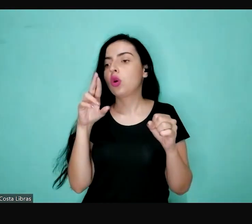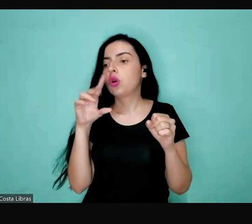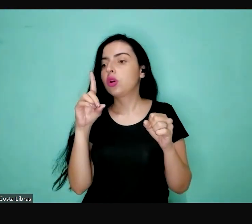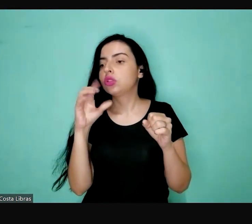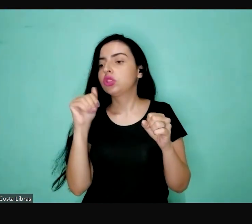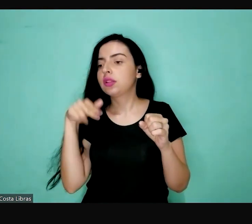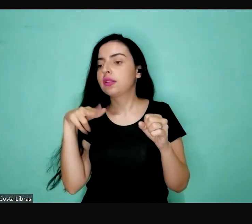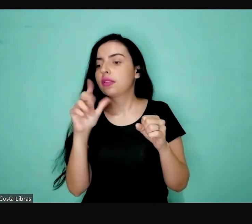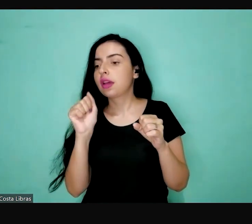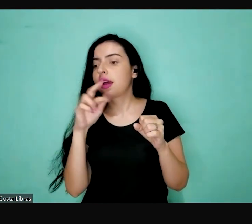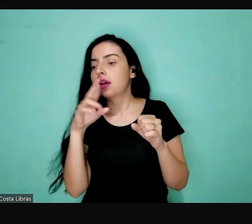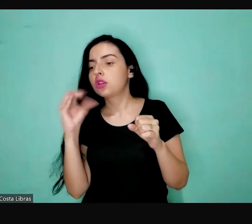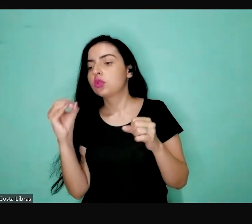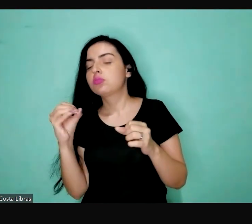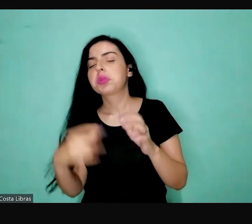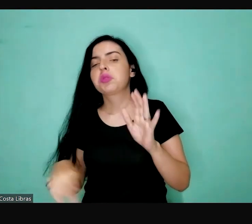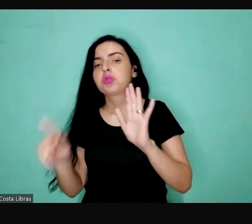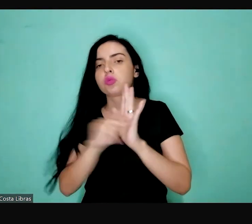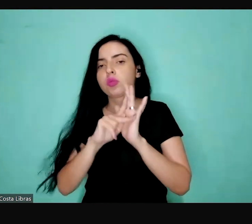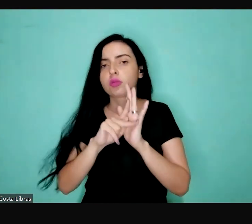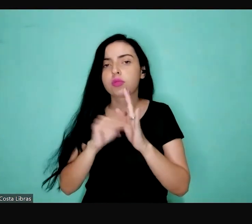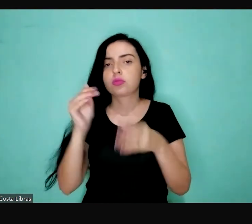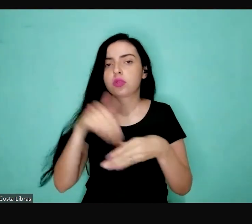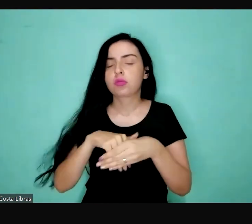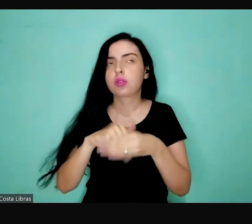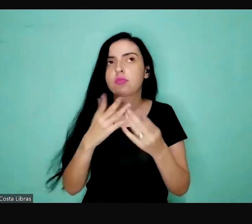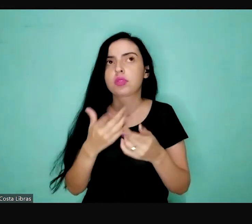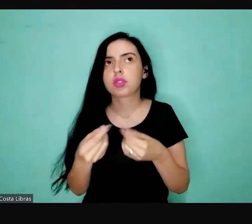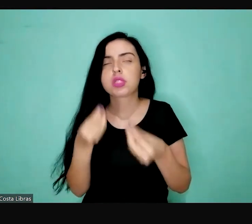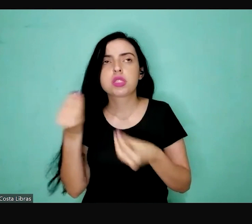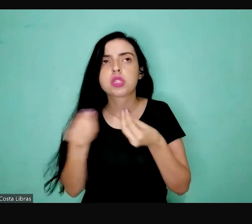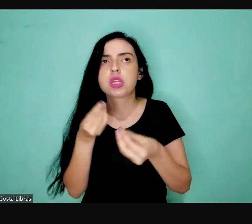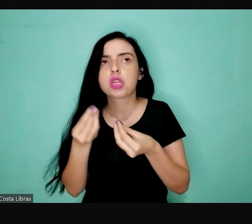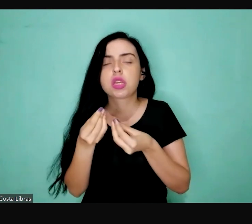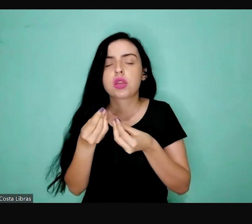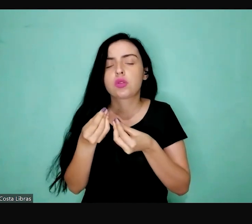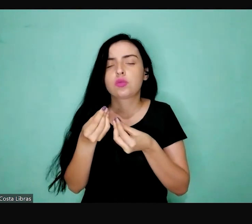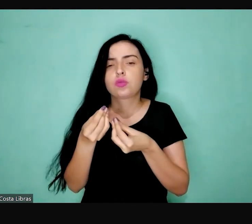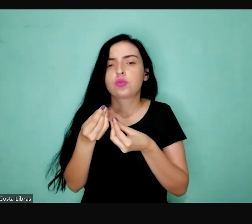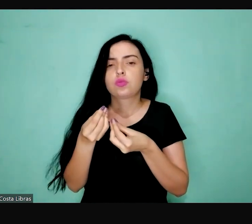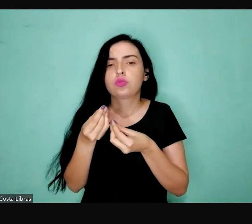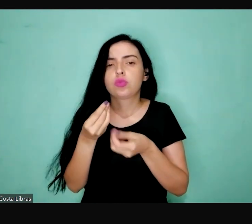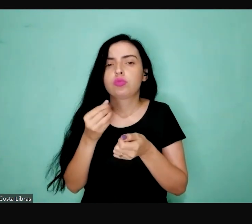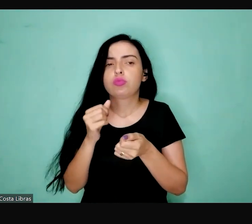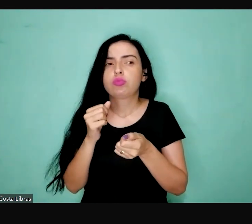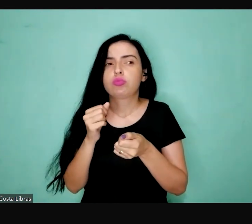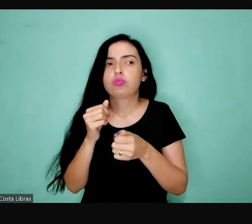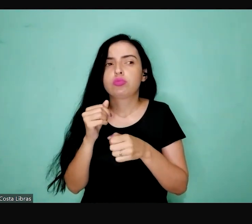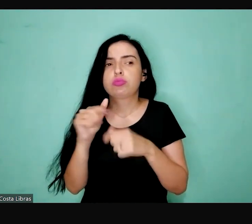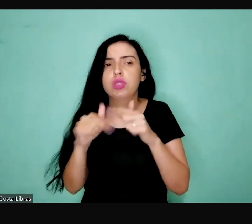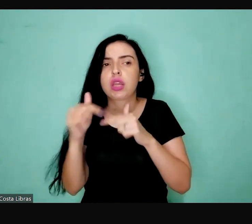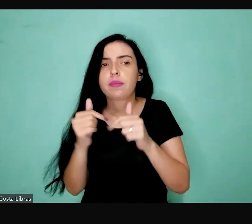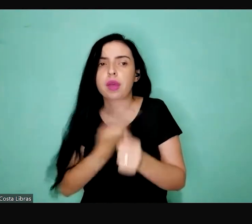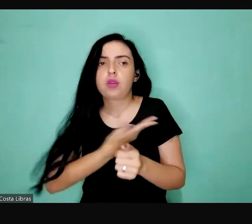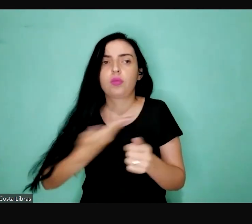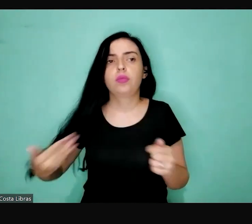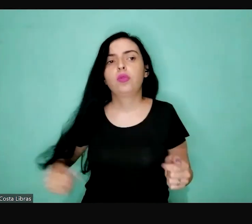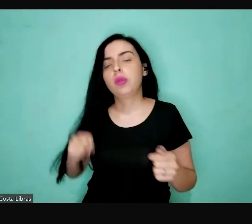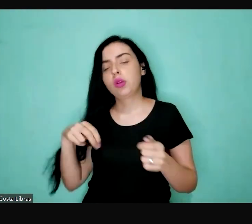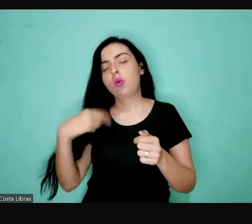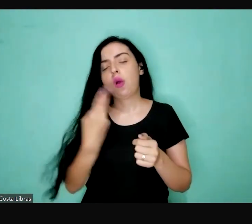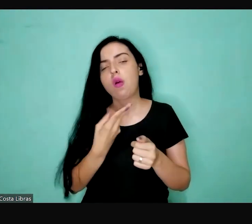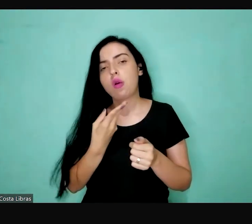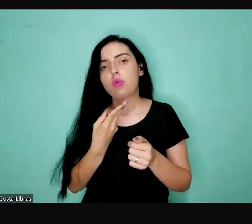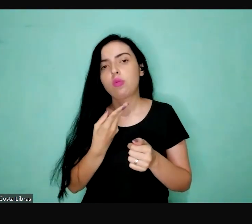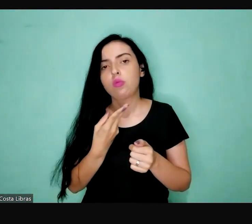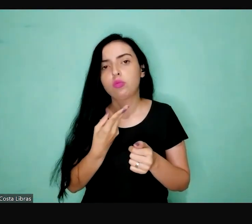também vai se determinar se uma atividade pública ou